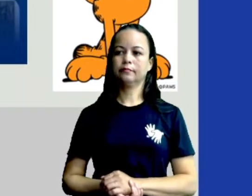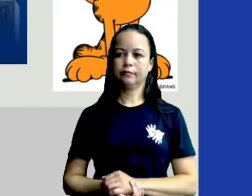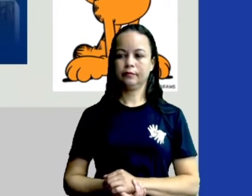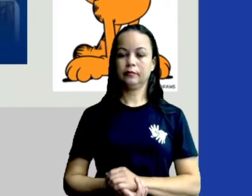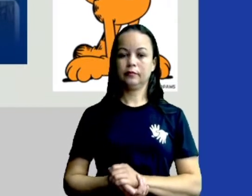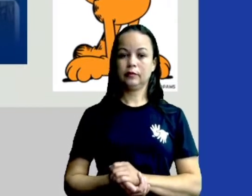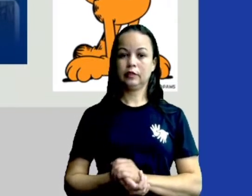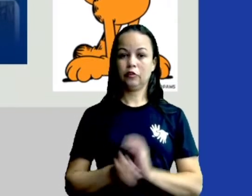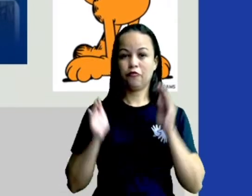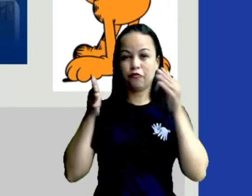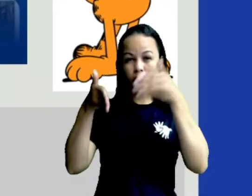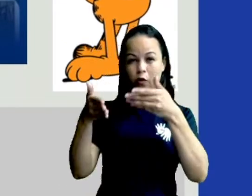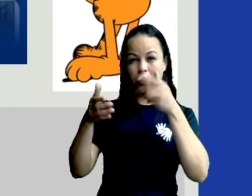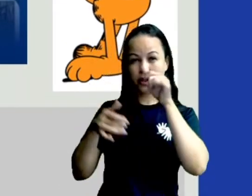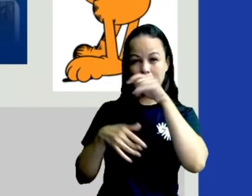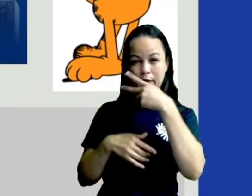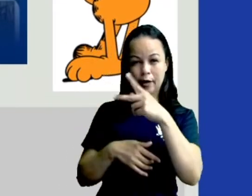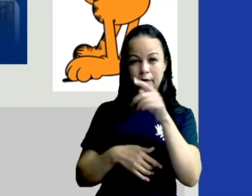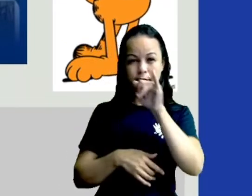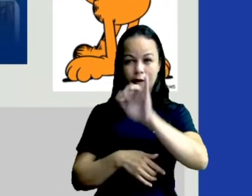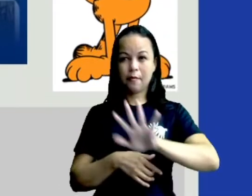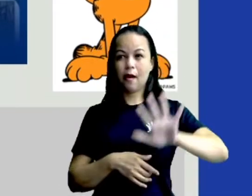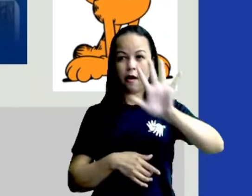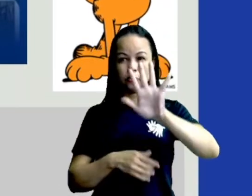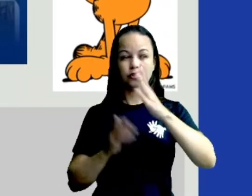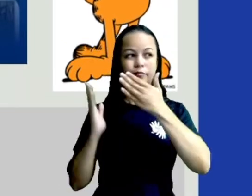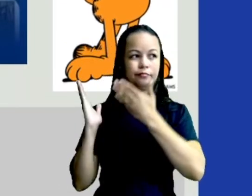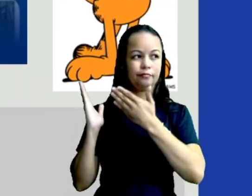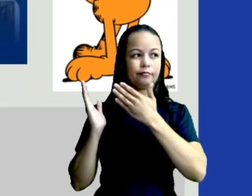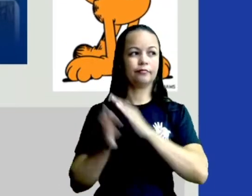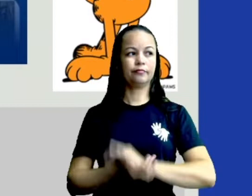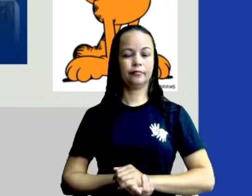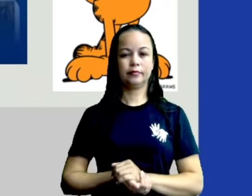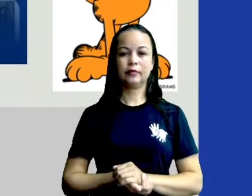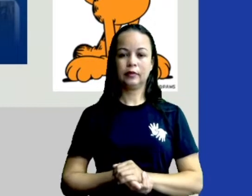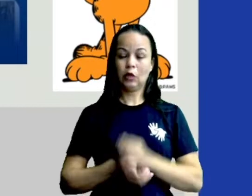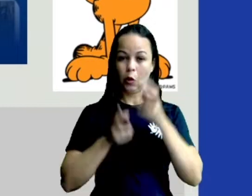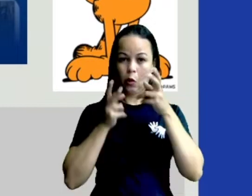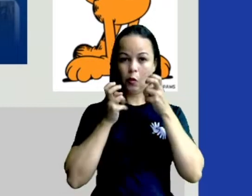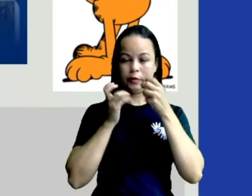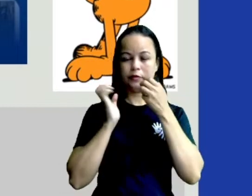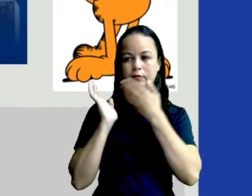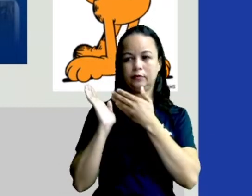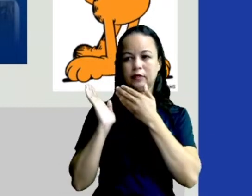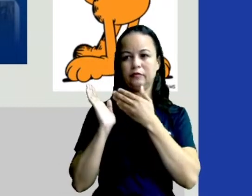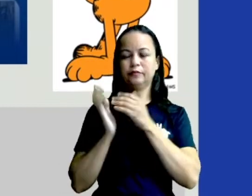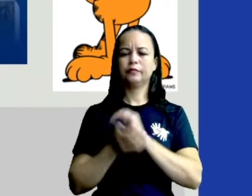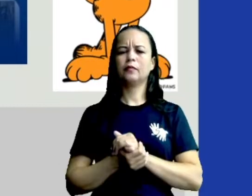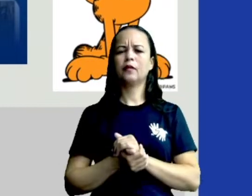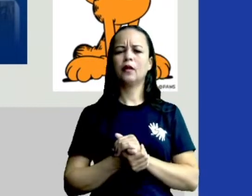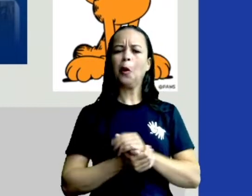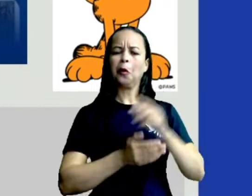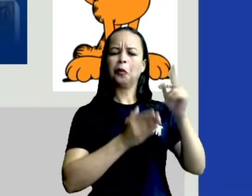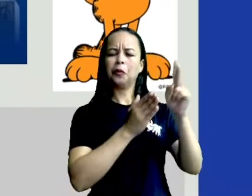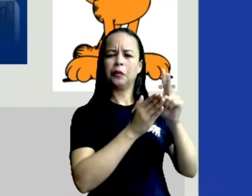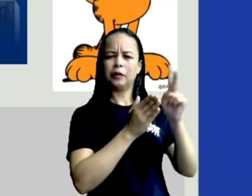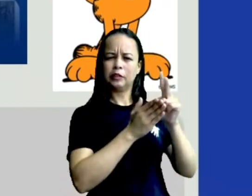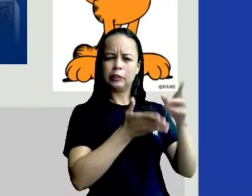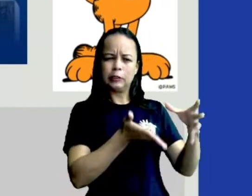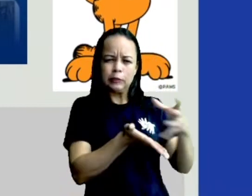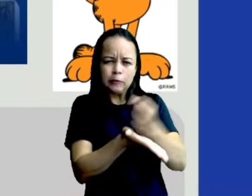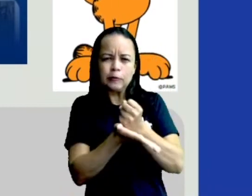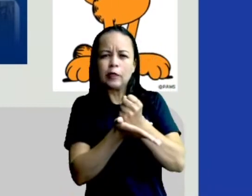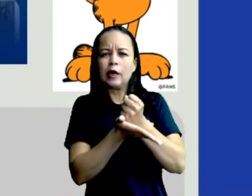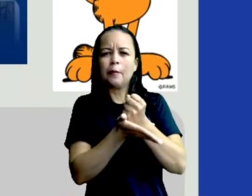Foca aí nessa imagem para a gente ver. Vê só, dá uma olhadinha. Os indígenas capturados